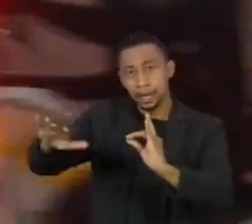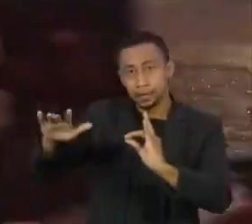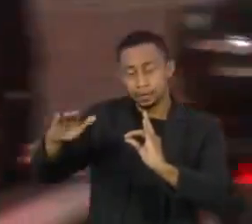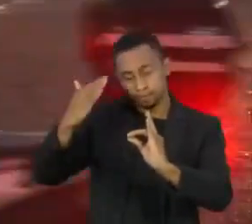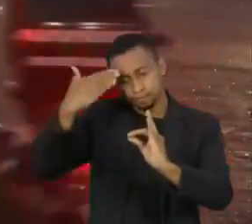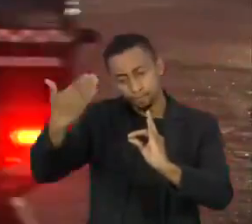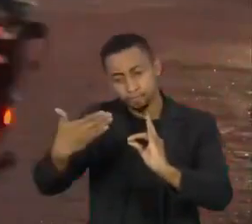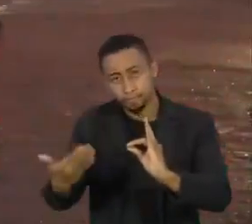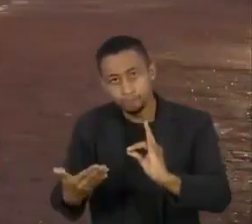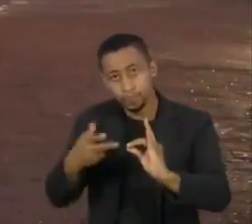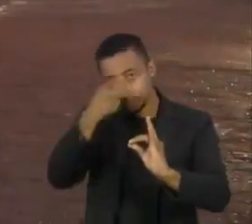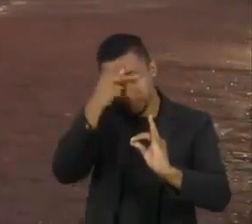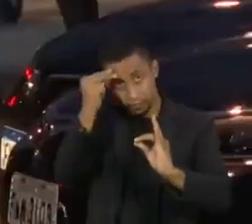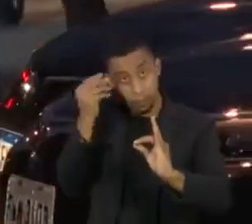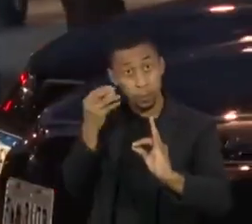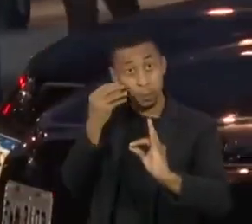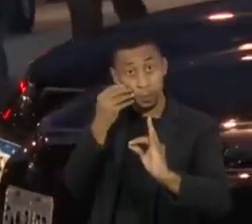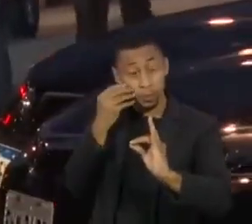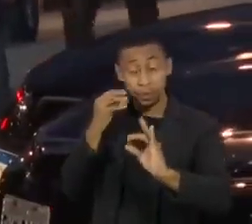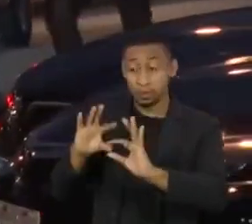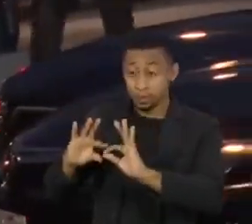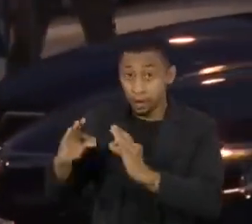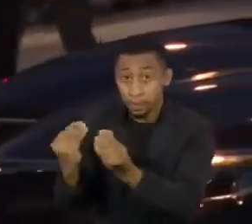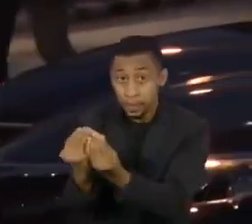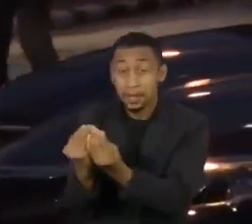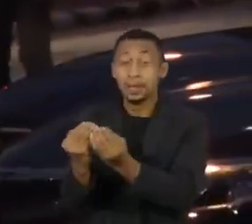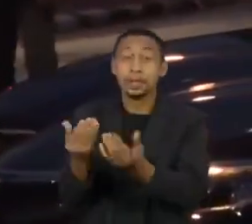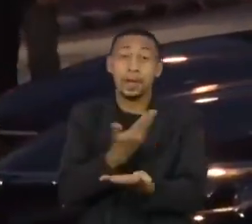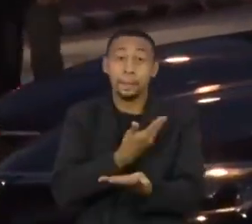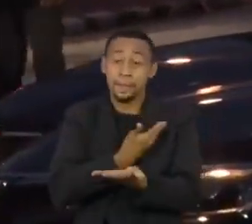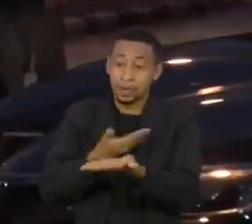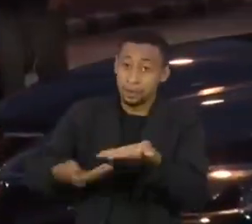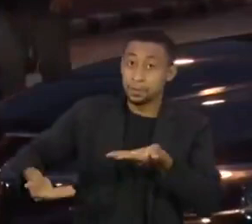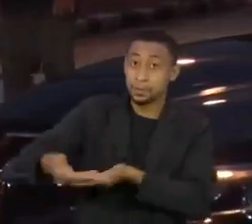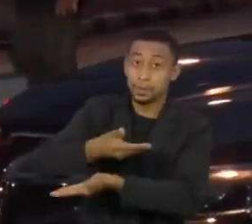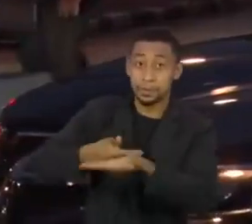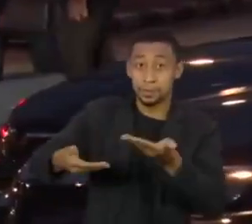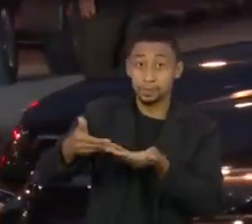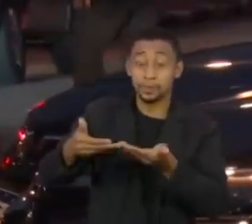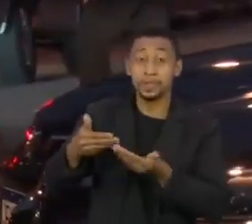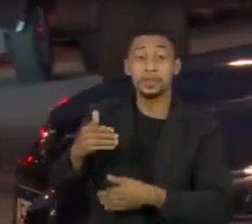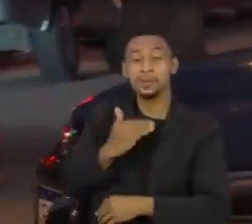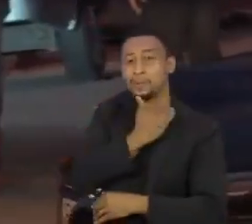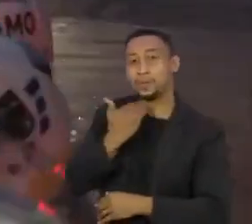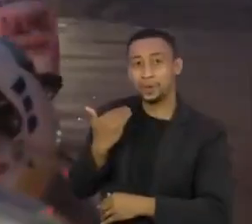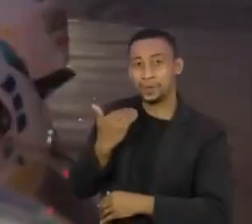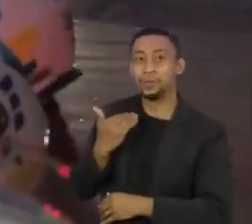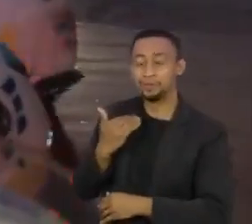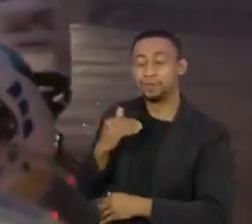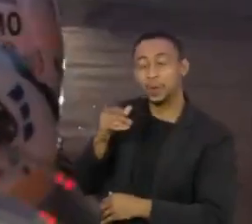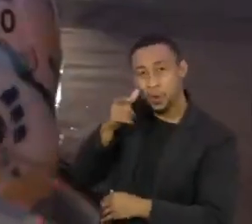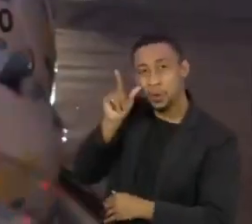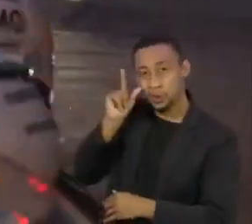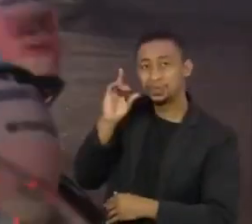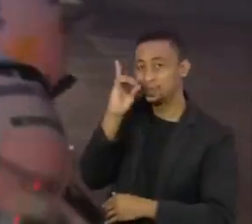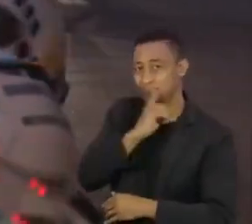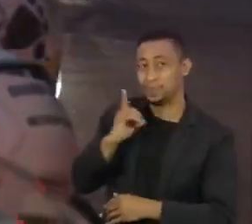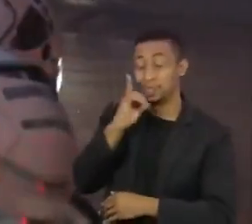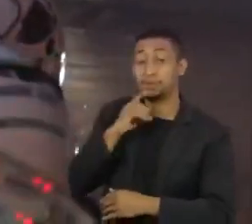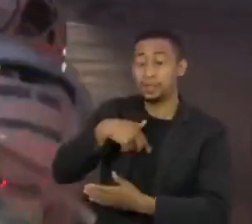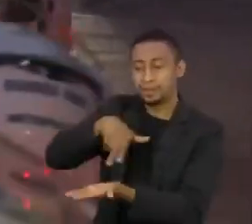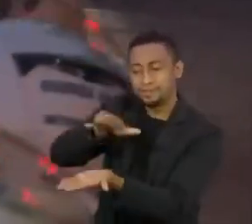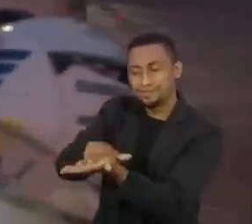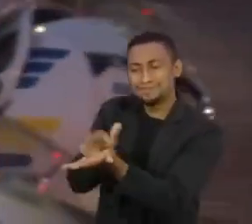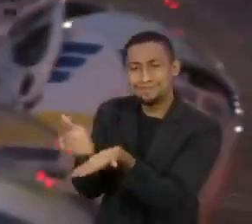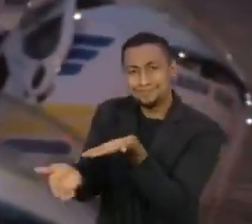cerimônia fechada à família e amigos. Ele faleceu às 8h20 da manhã do domingo. Estava internado desde o dia 2 de maio,